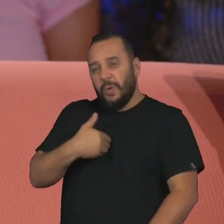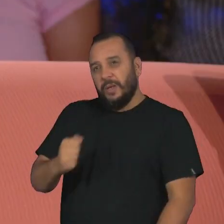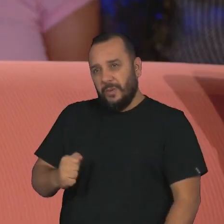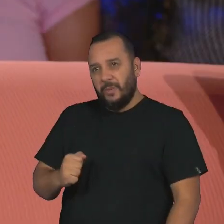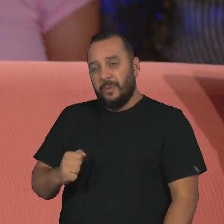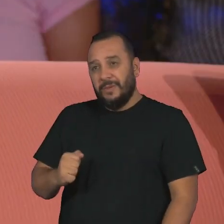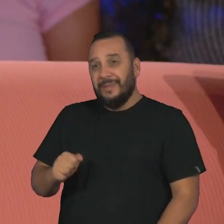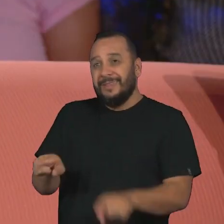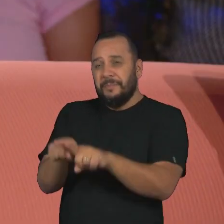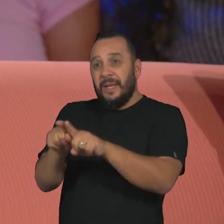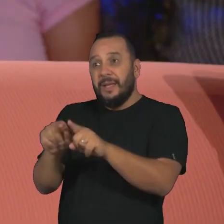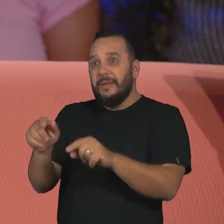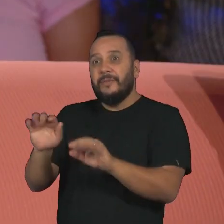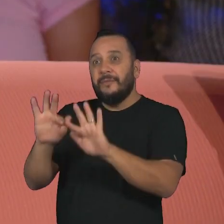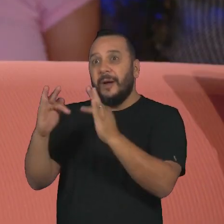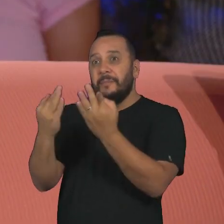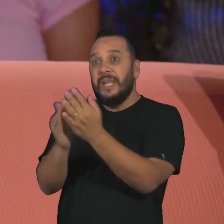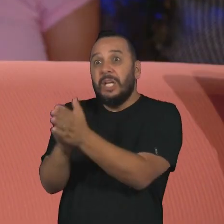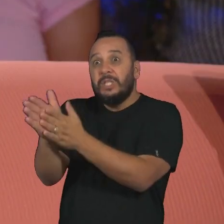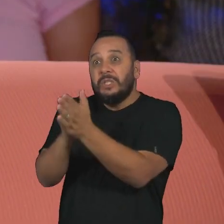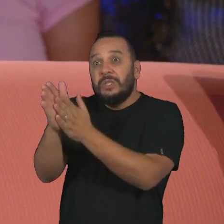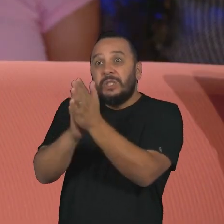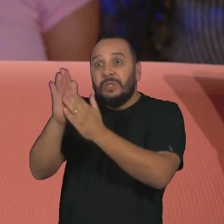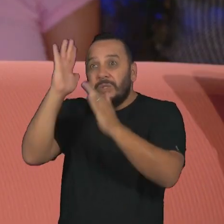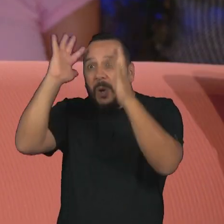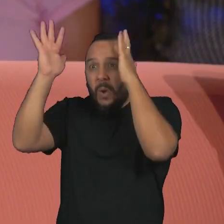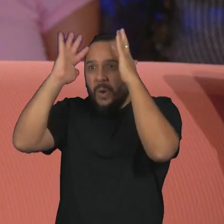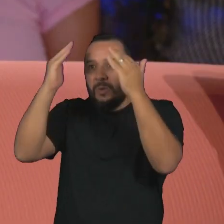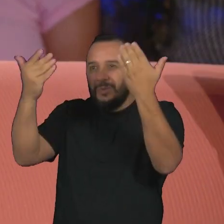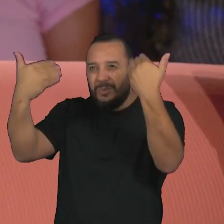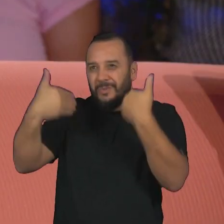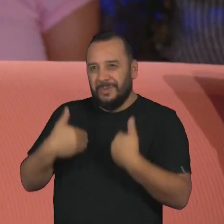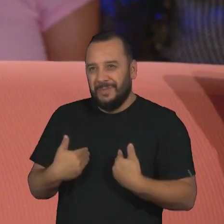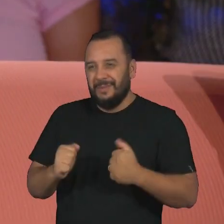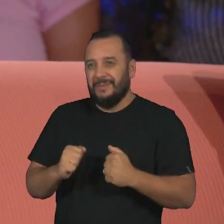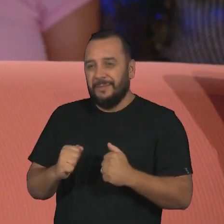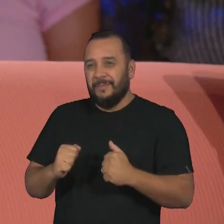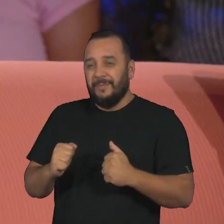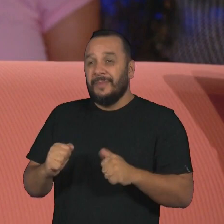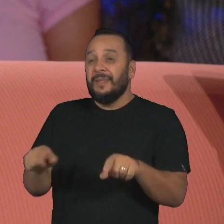expectativas sobre mim, os sonhos abortados,